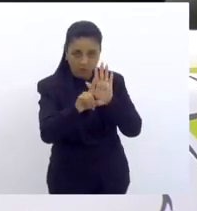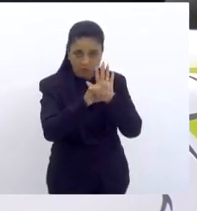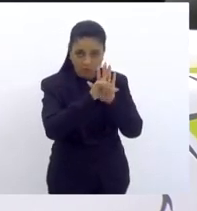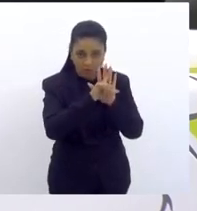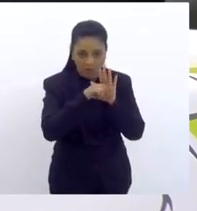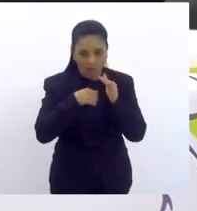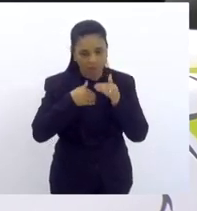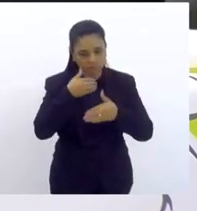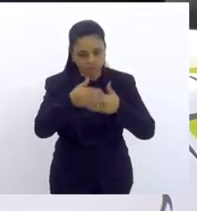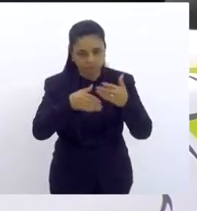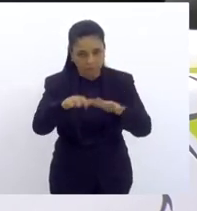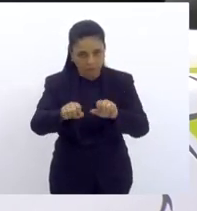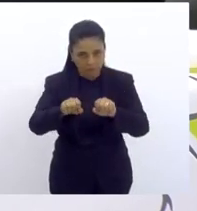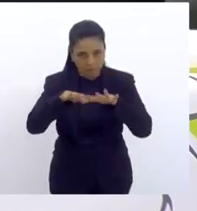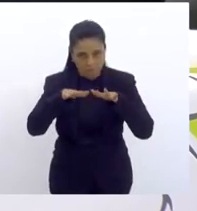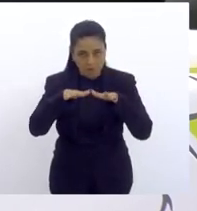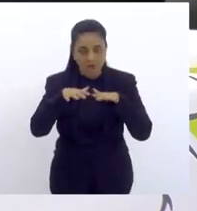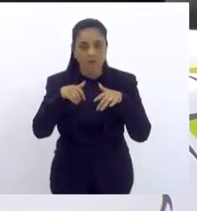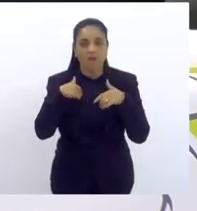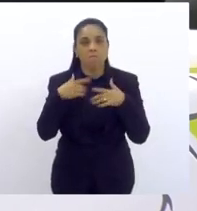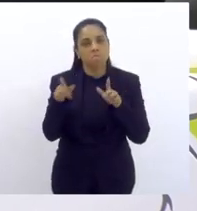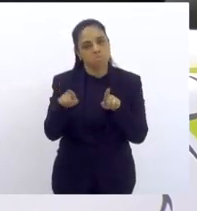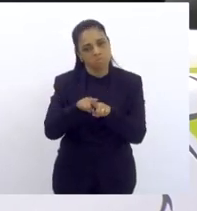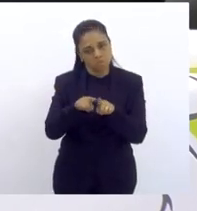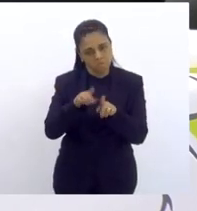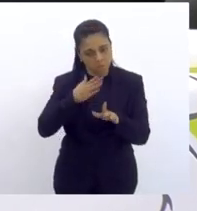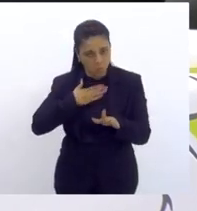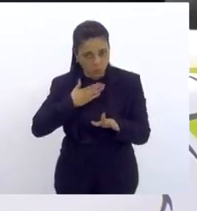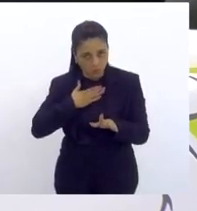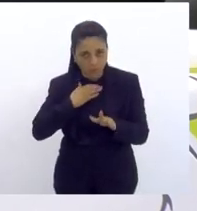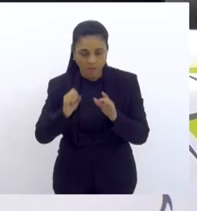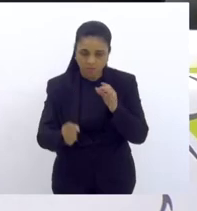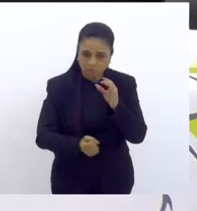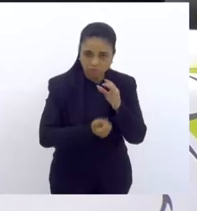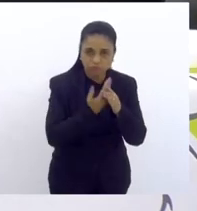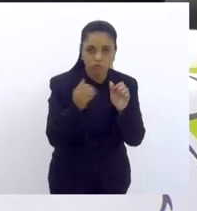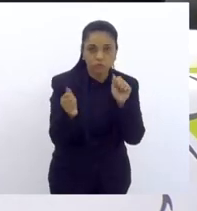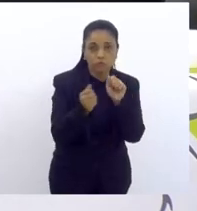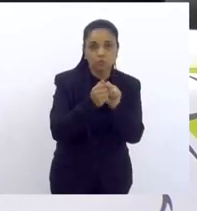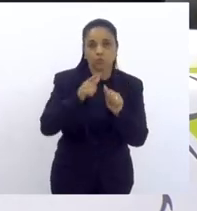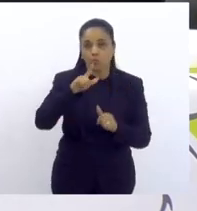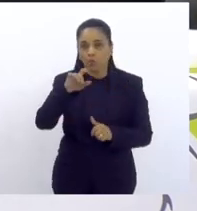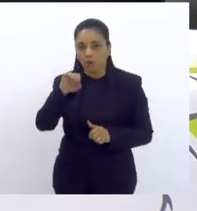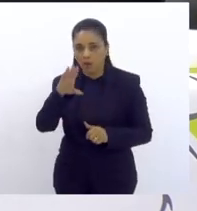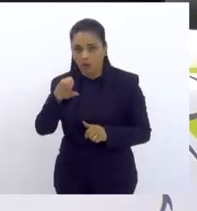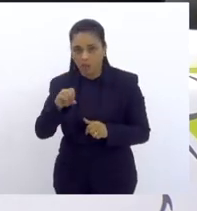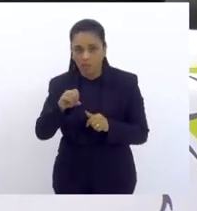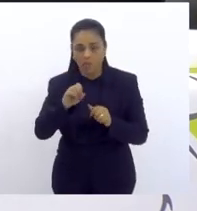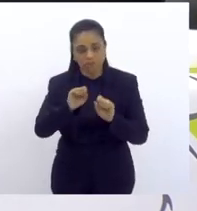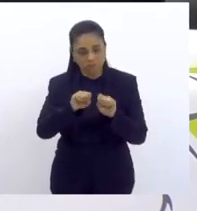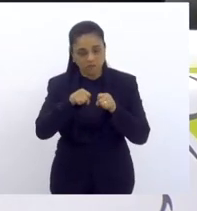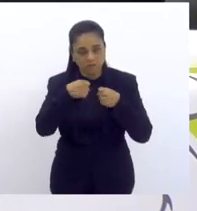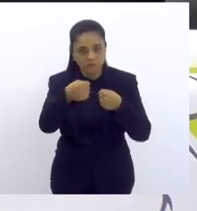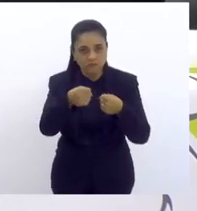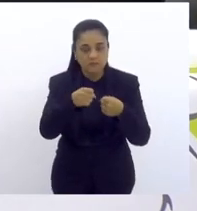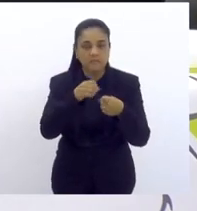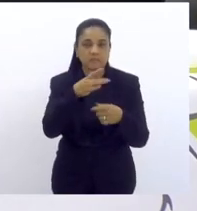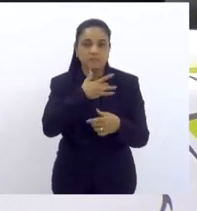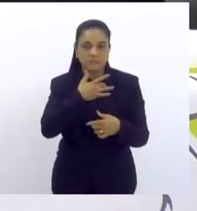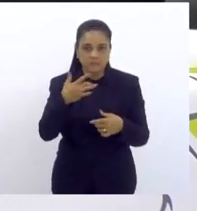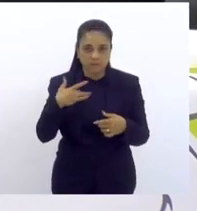tem um meu também de qual autoria com Léo criando as coordenadorias regionais de defesa saúde animal